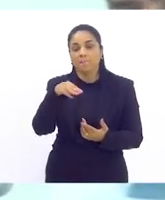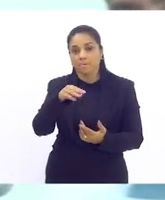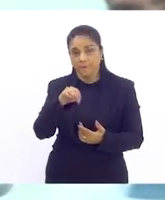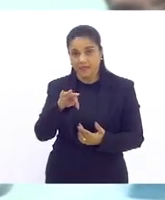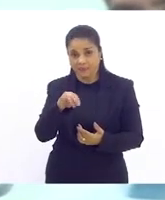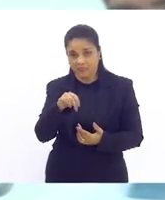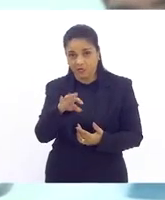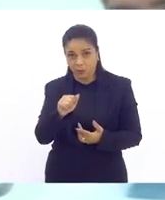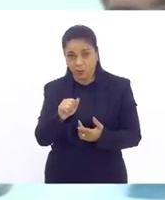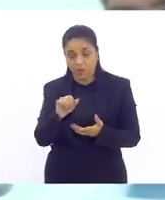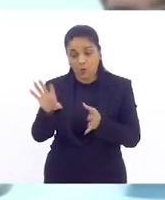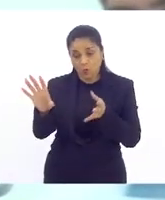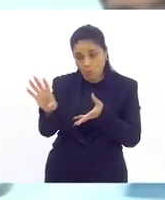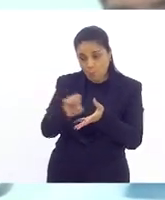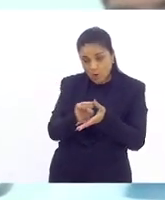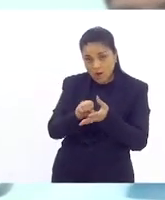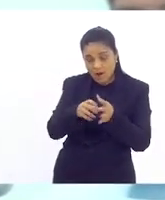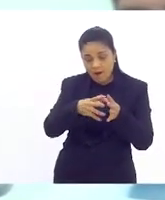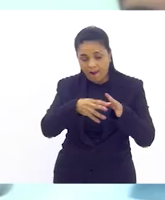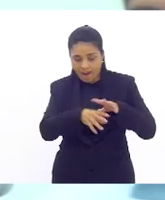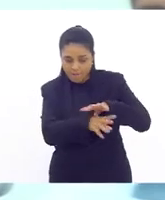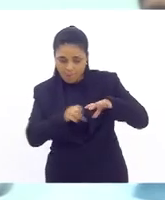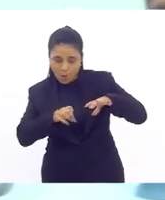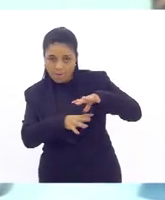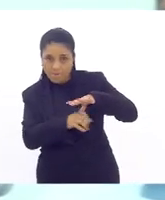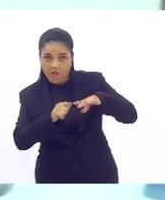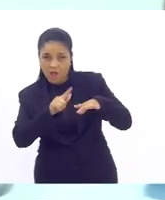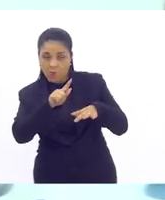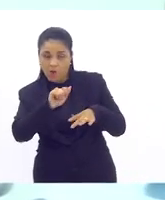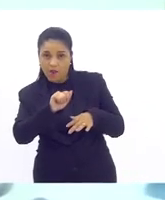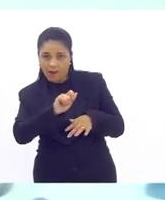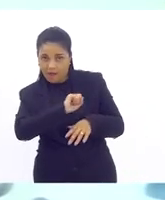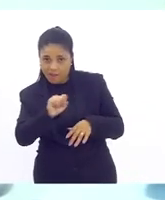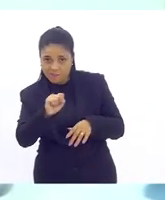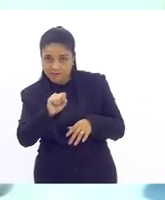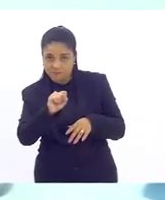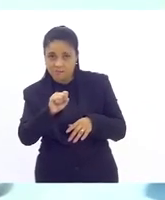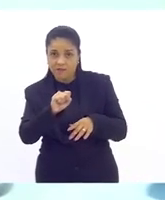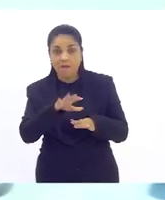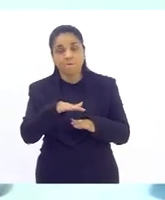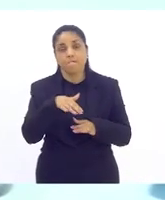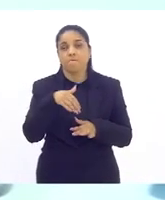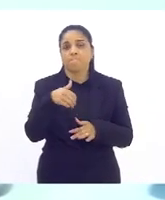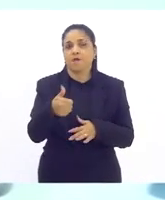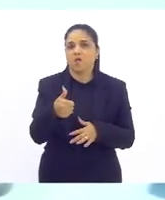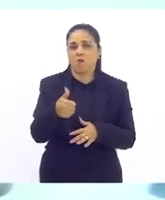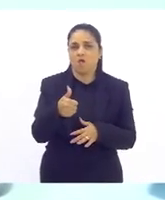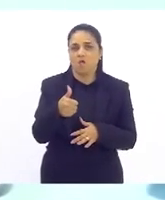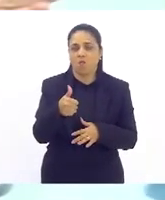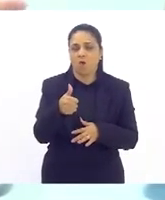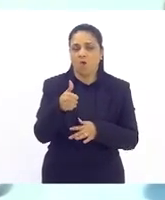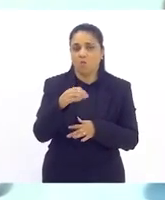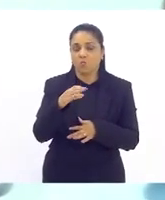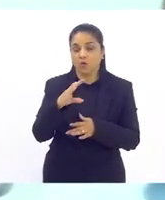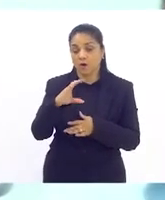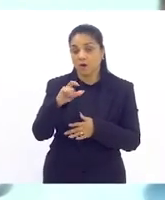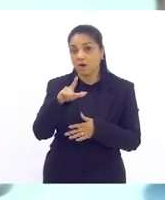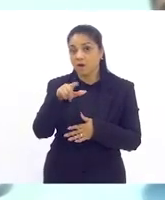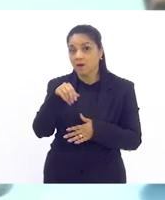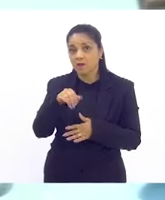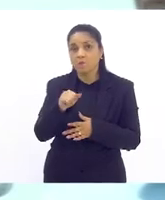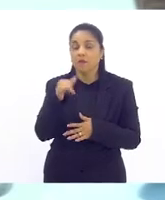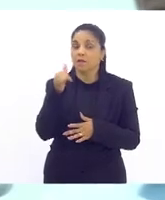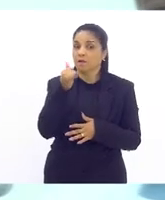quando você capta ele inclusive é isso é a melhor coisa do ponto de vista climático e do ponto de vista